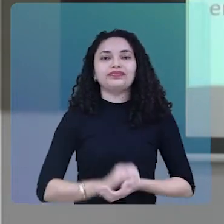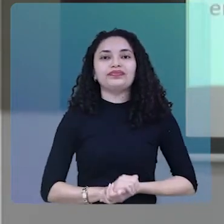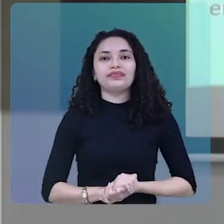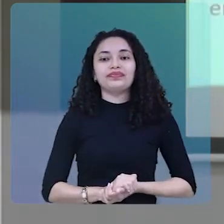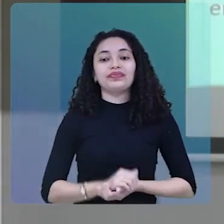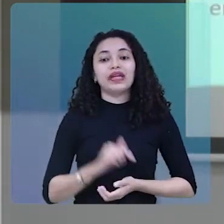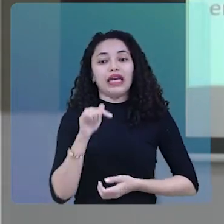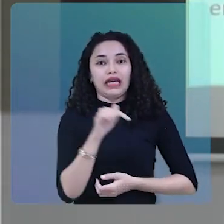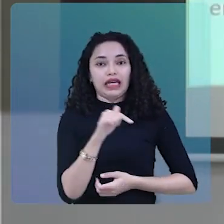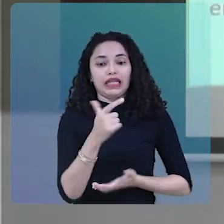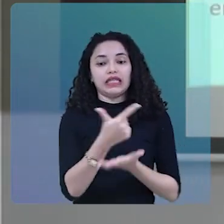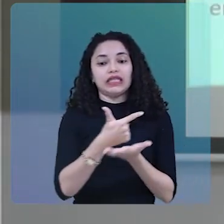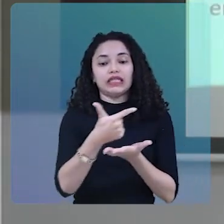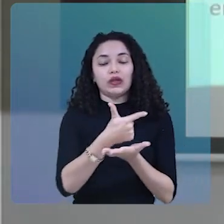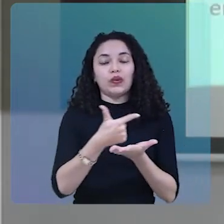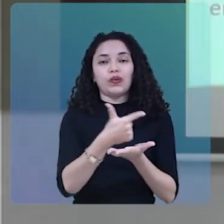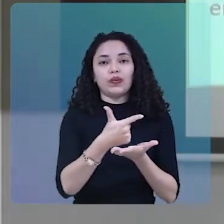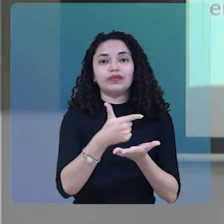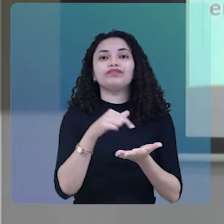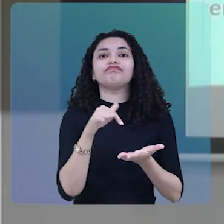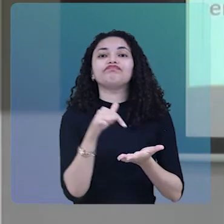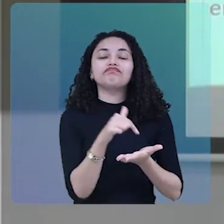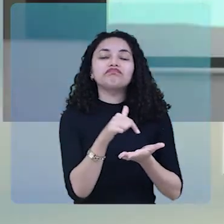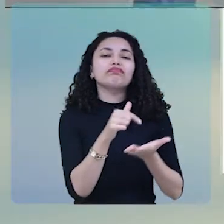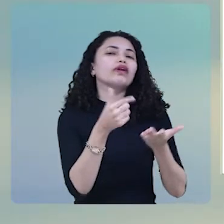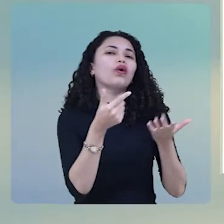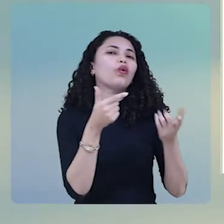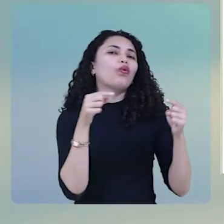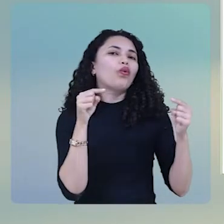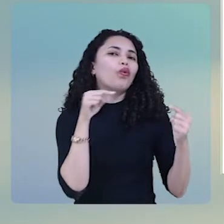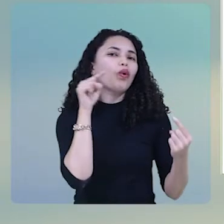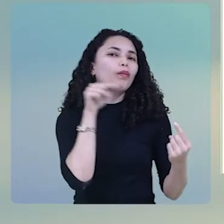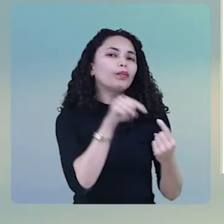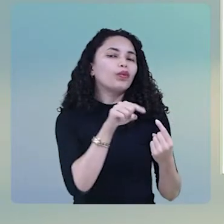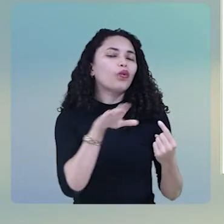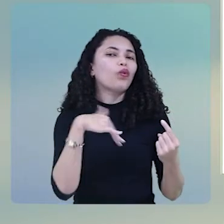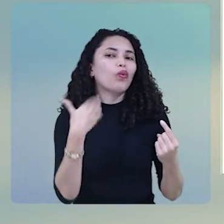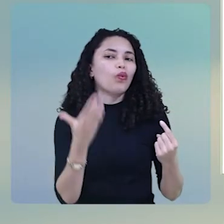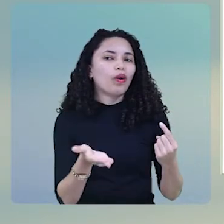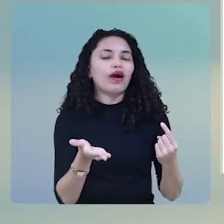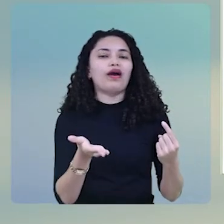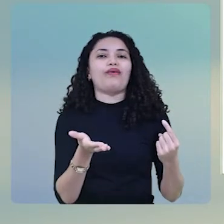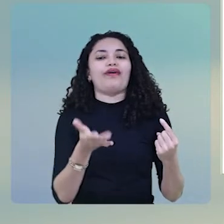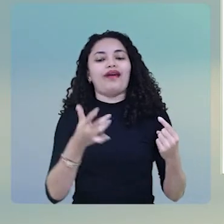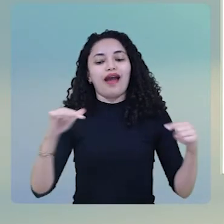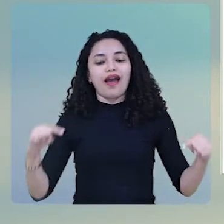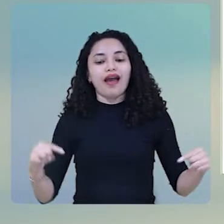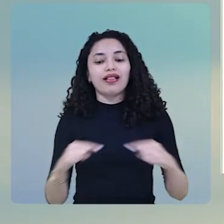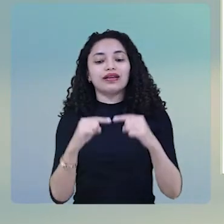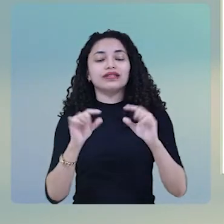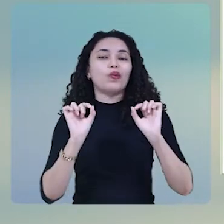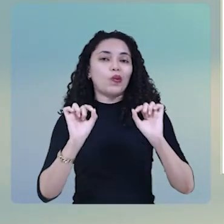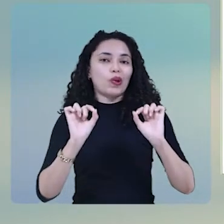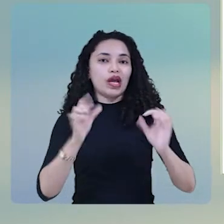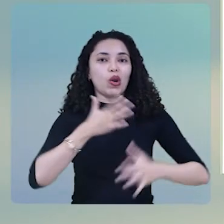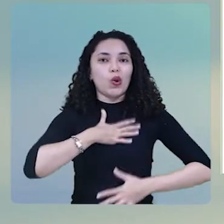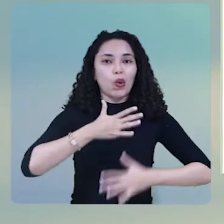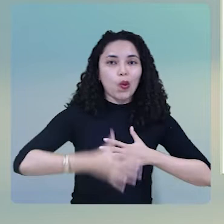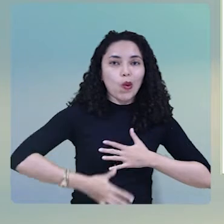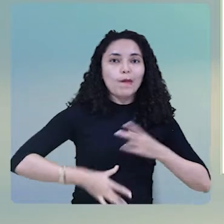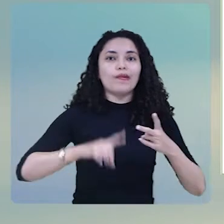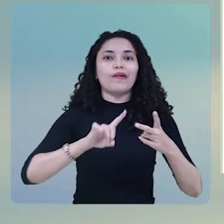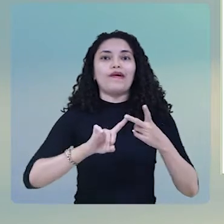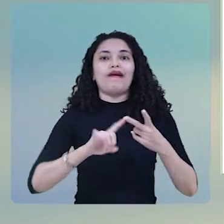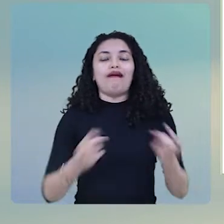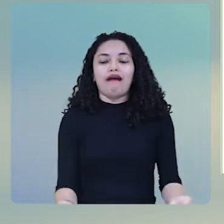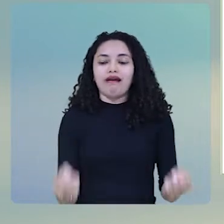Nesse segundo módulo, nós iremos tratar basicamente da relação entre corpo, atividade física, exercício